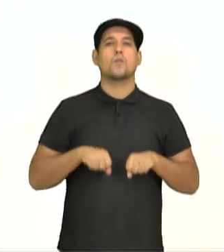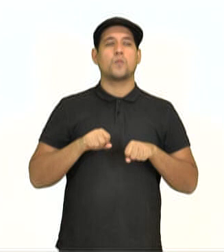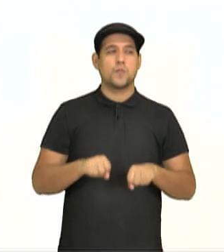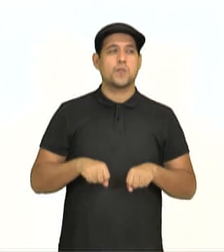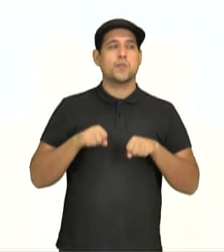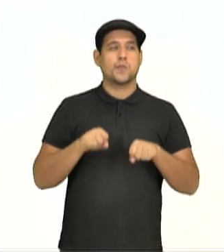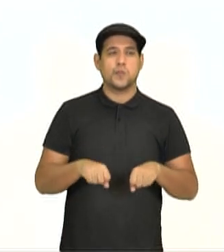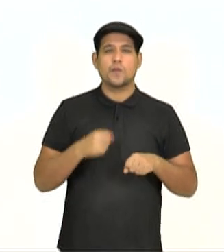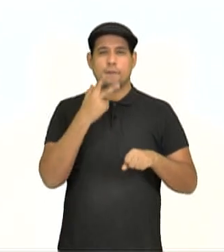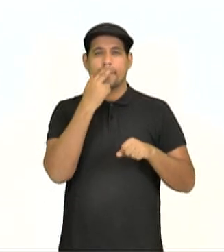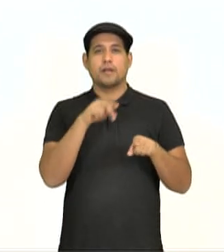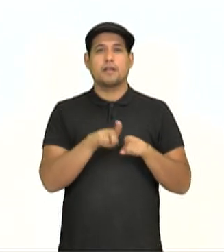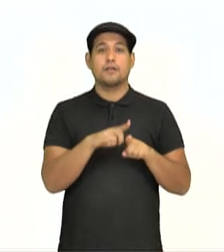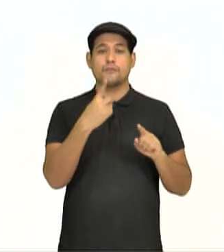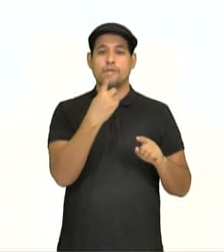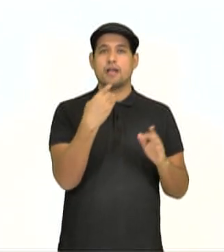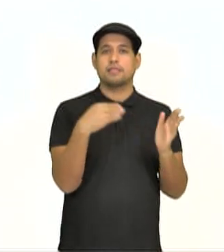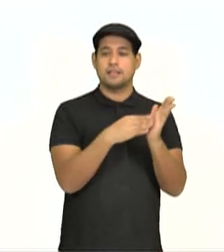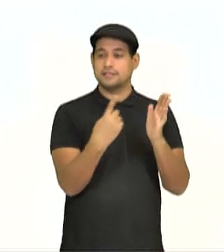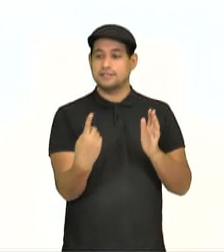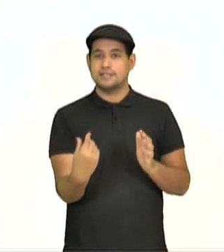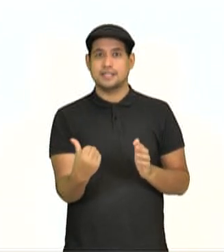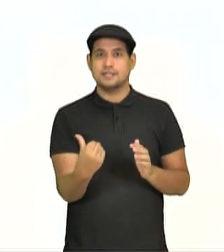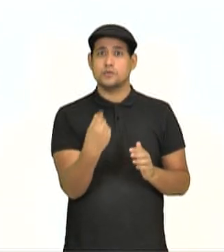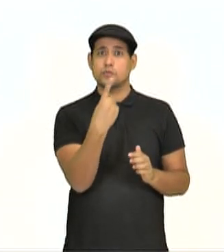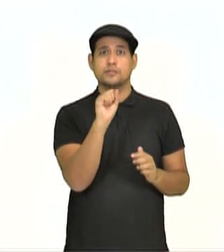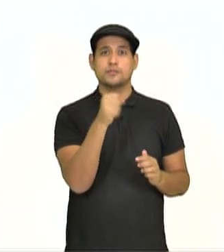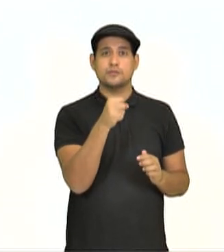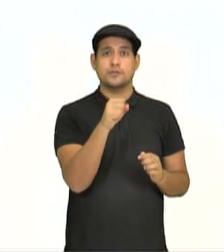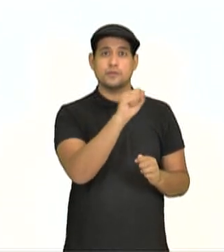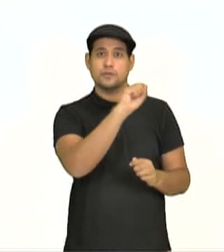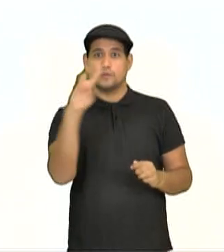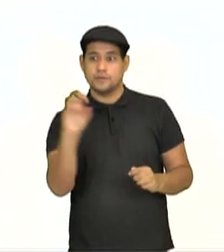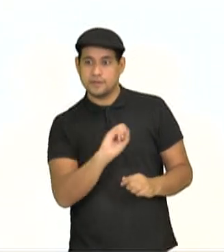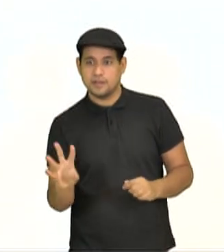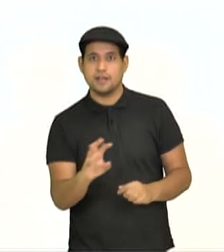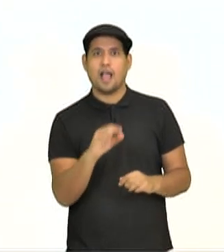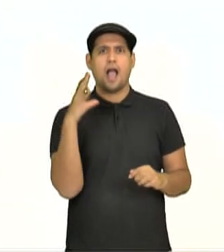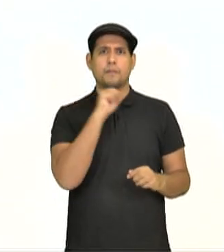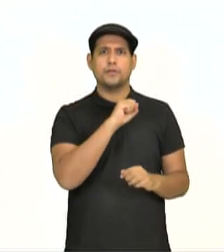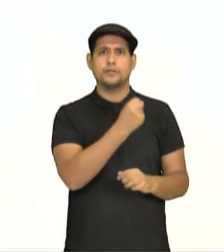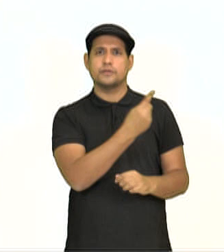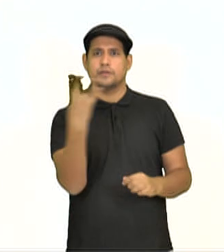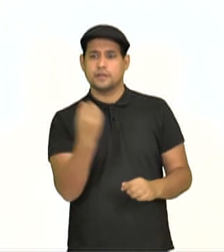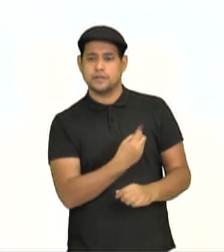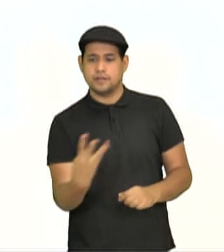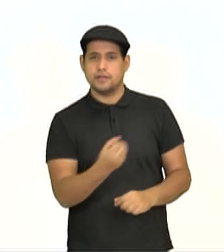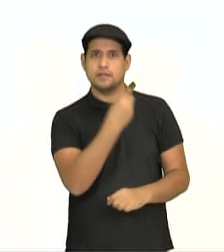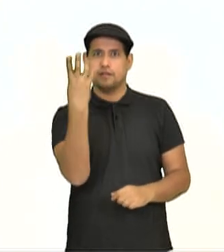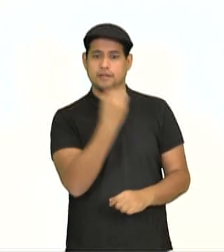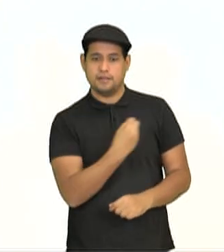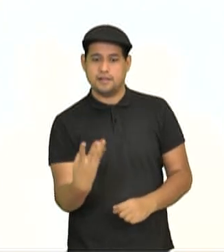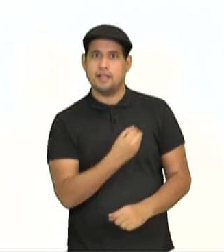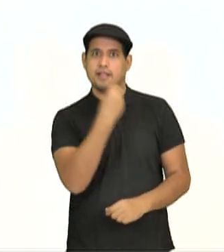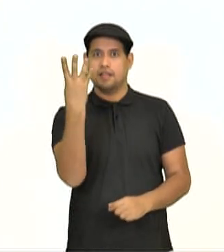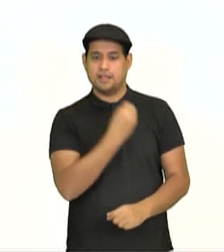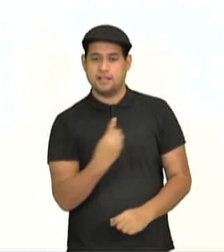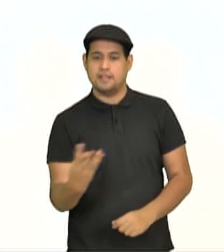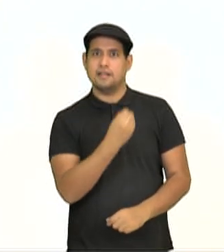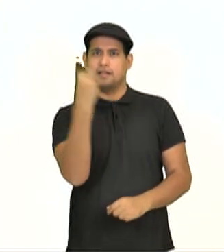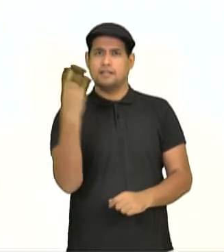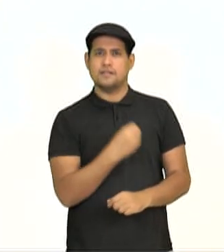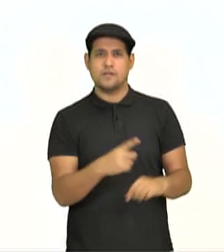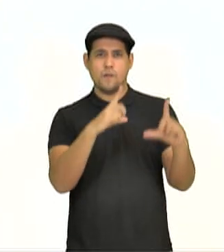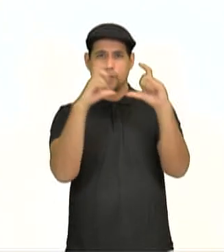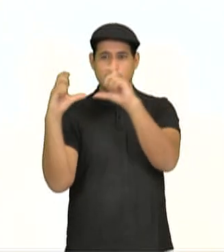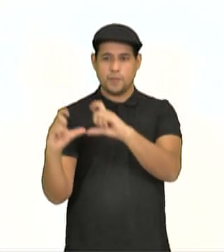ao 16 em 1 segundo. Então, você pode contar ali os segundos, né? E você